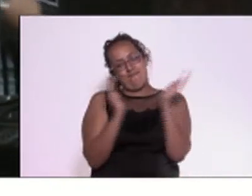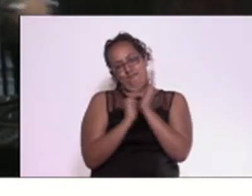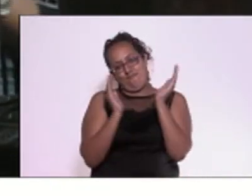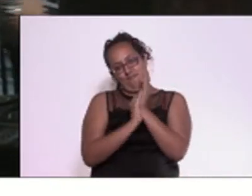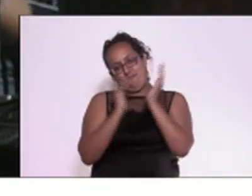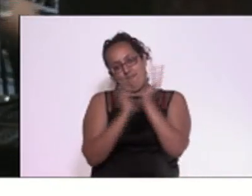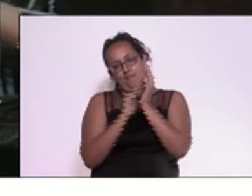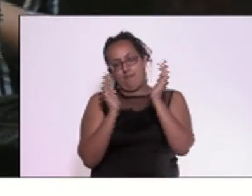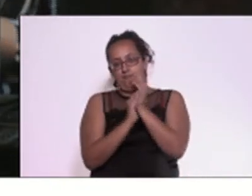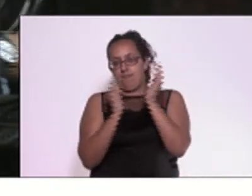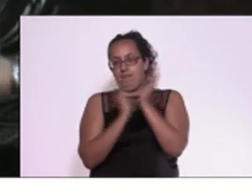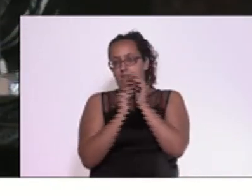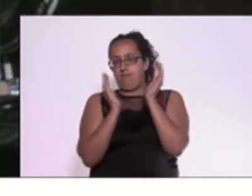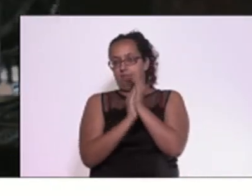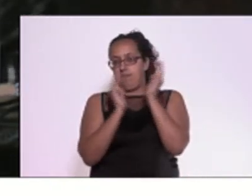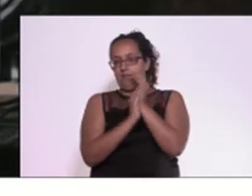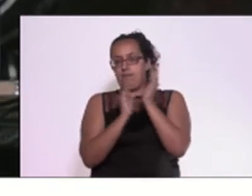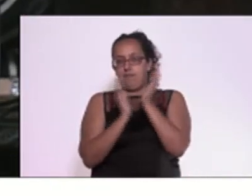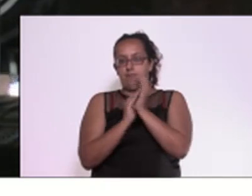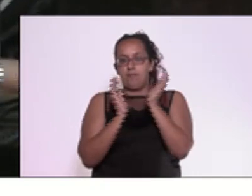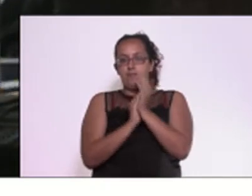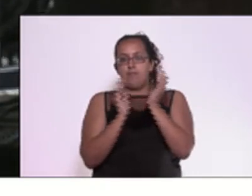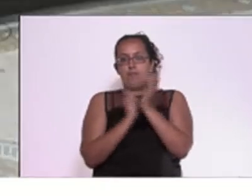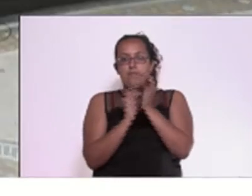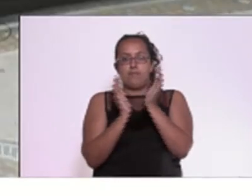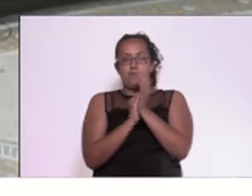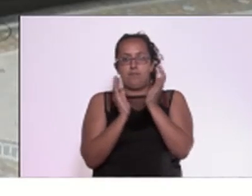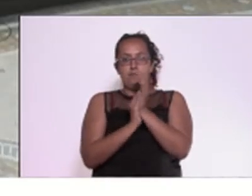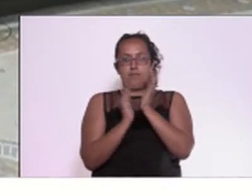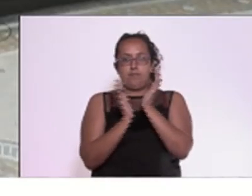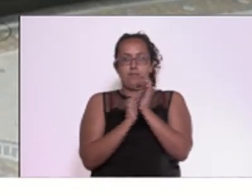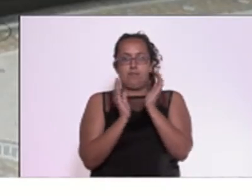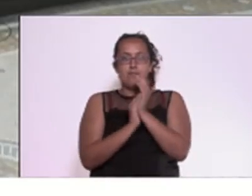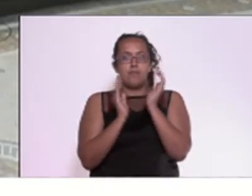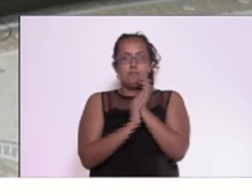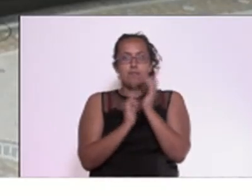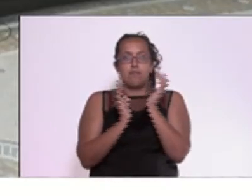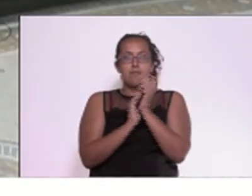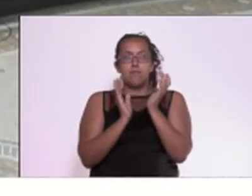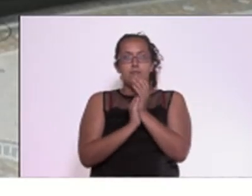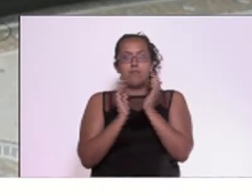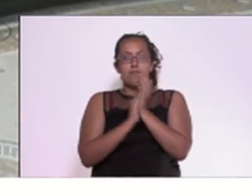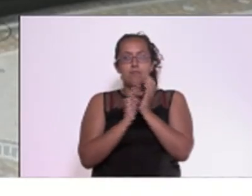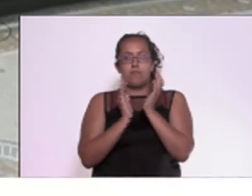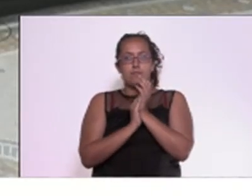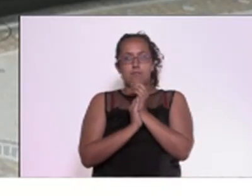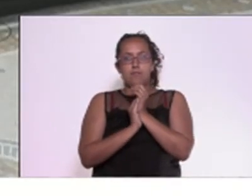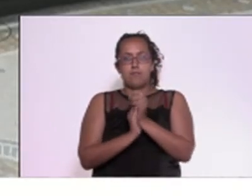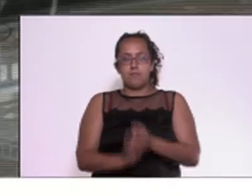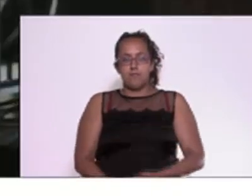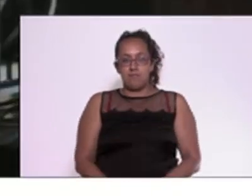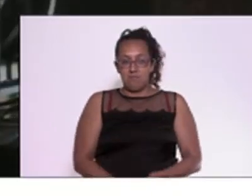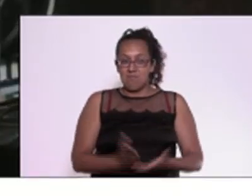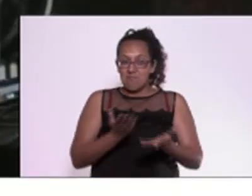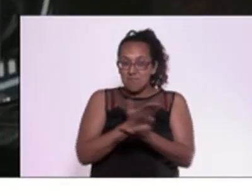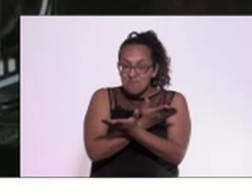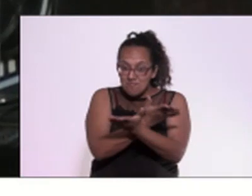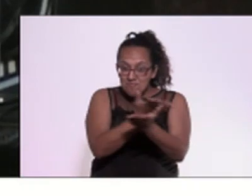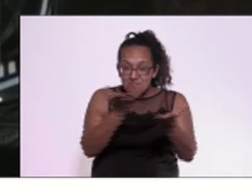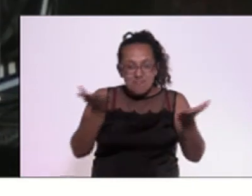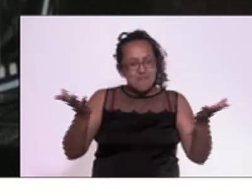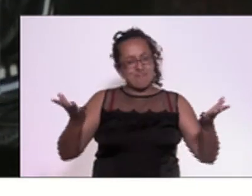da novela era com a minha marca, melhor, a do jornal, do